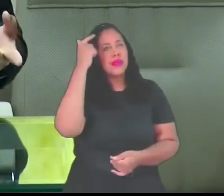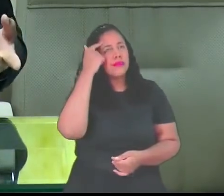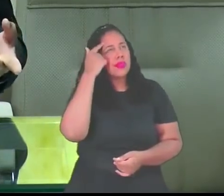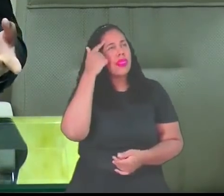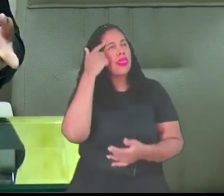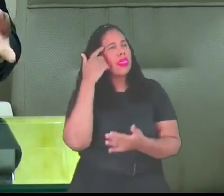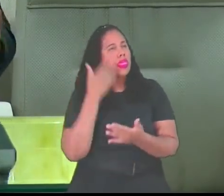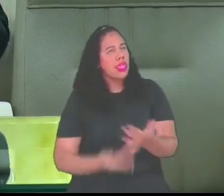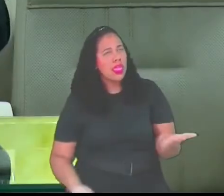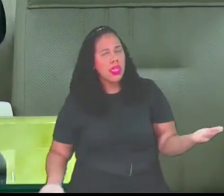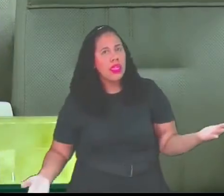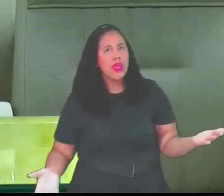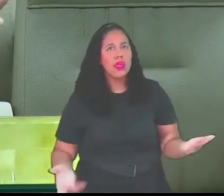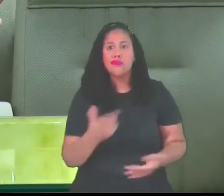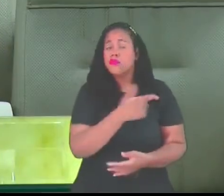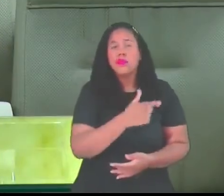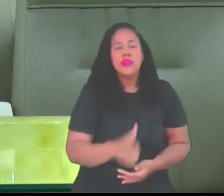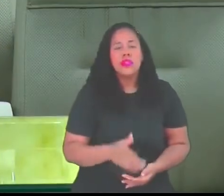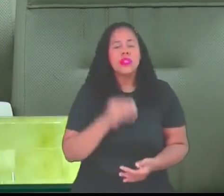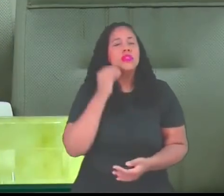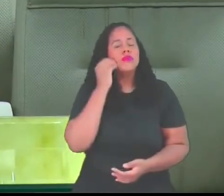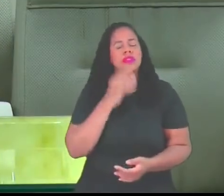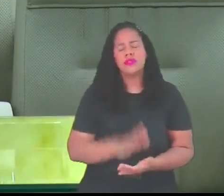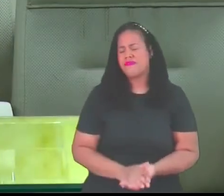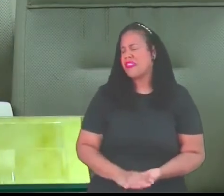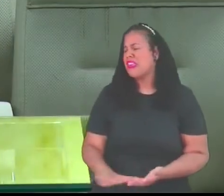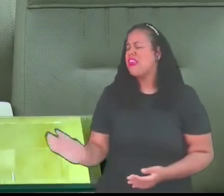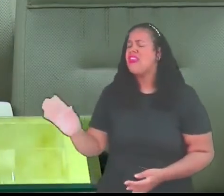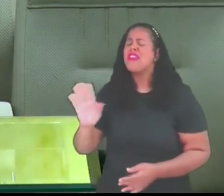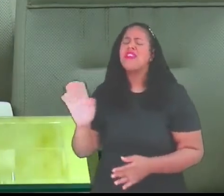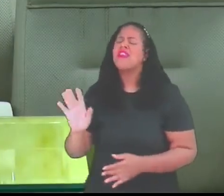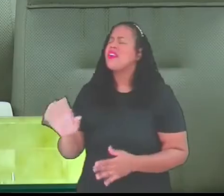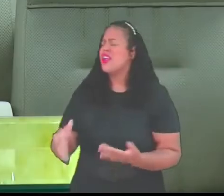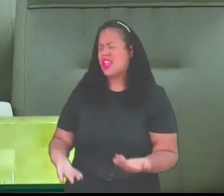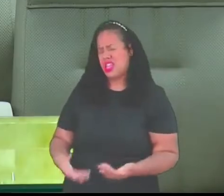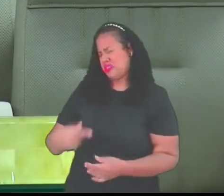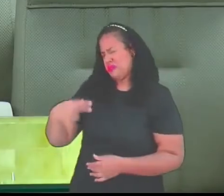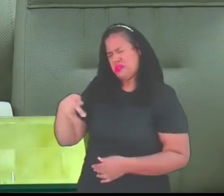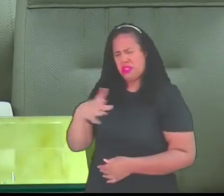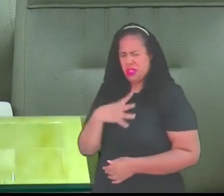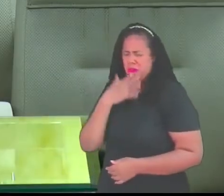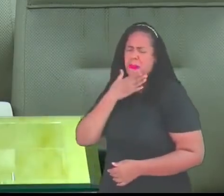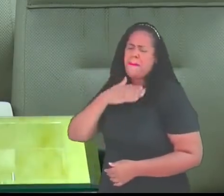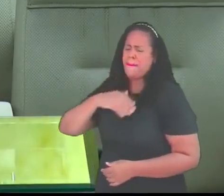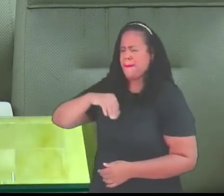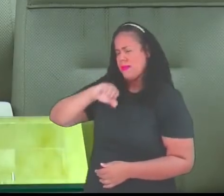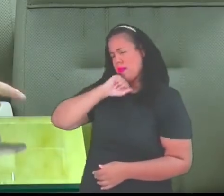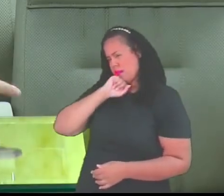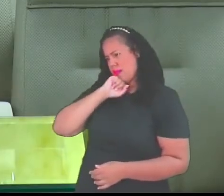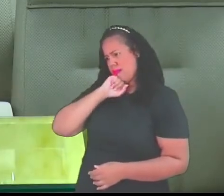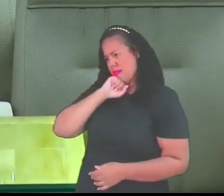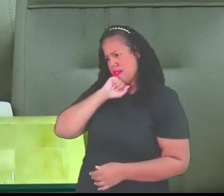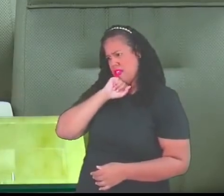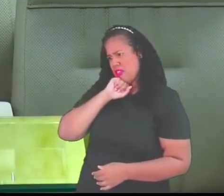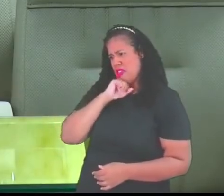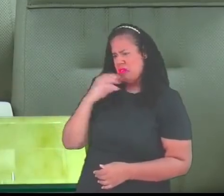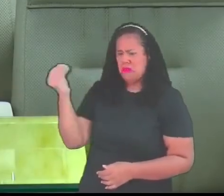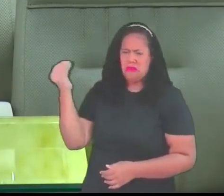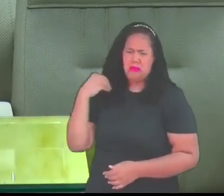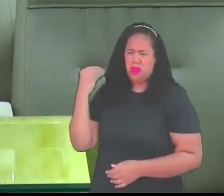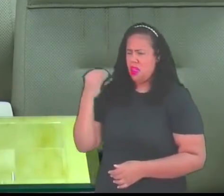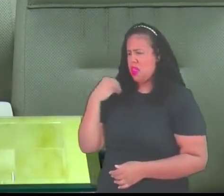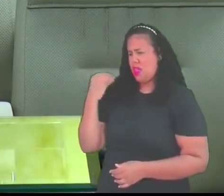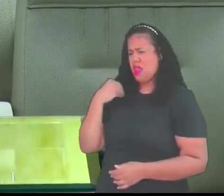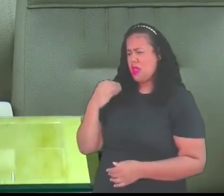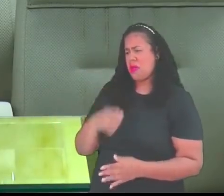vento, sem experiência, disse: não, teu pai foi muito fraco